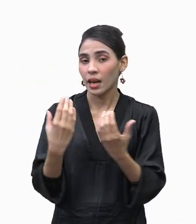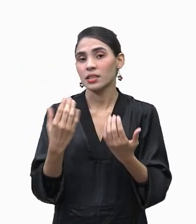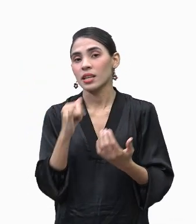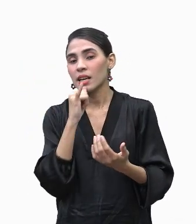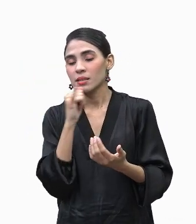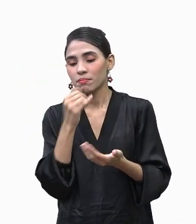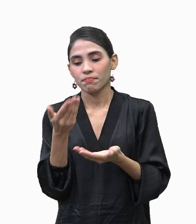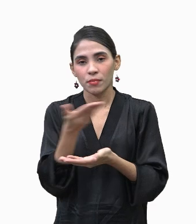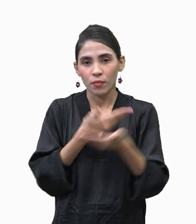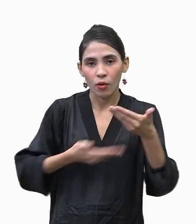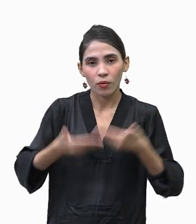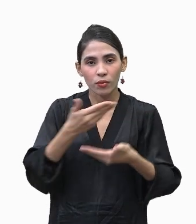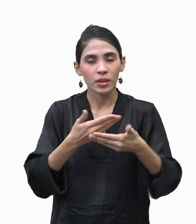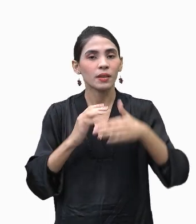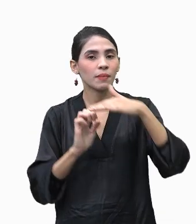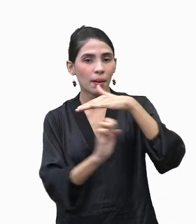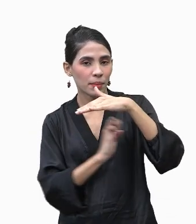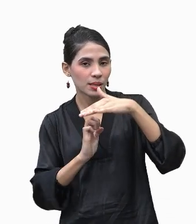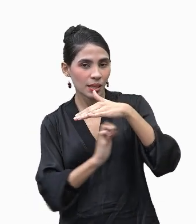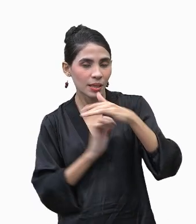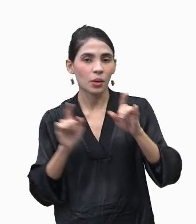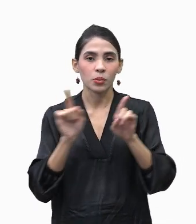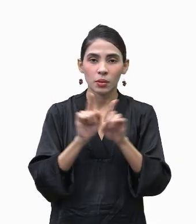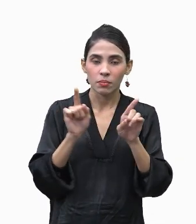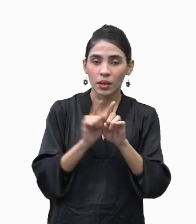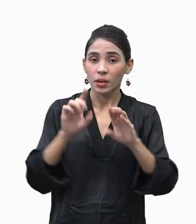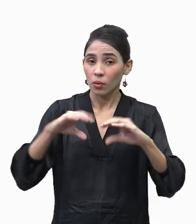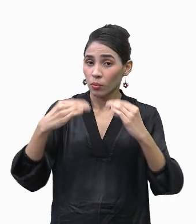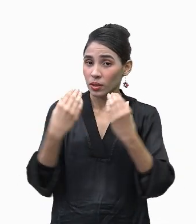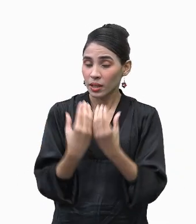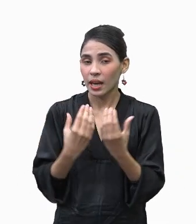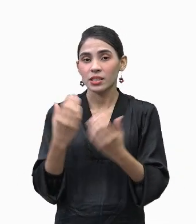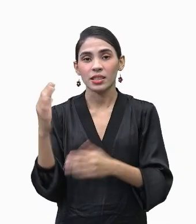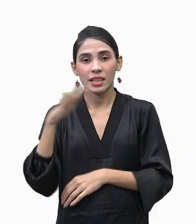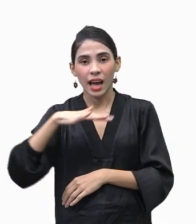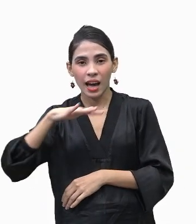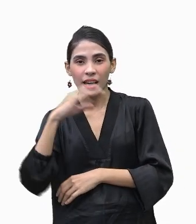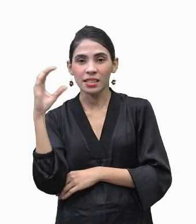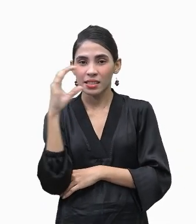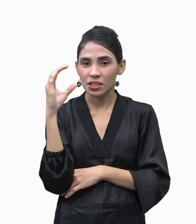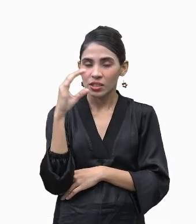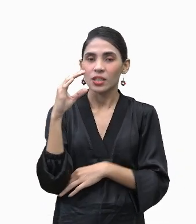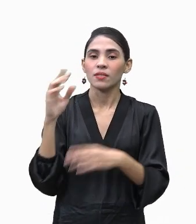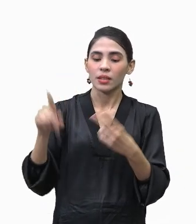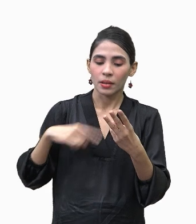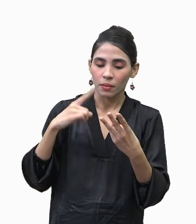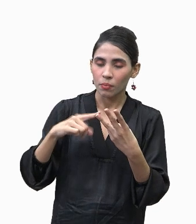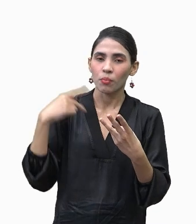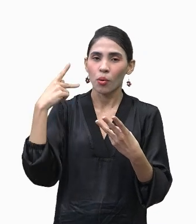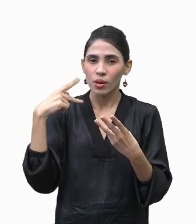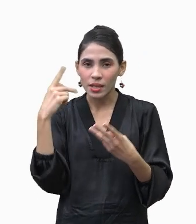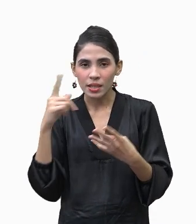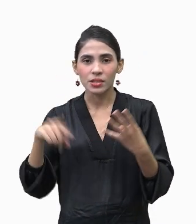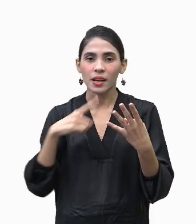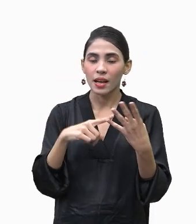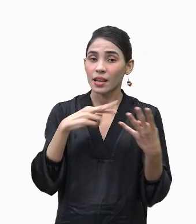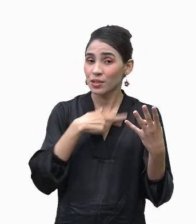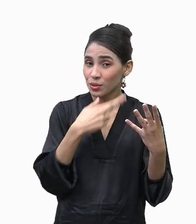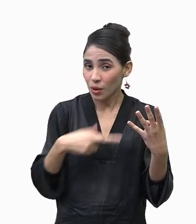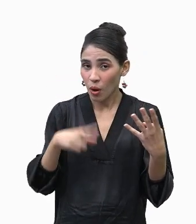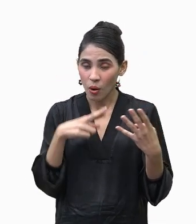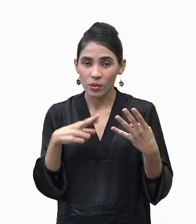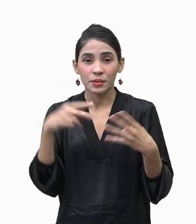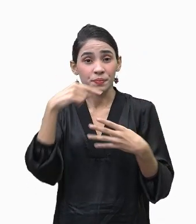envolvia a comunidade empresarial, a comunidade científica, a comunidade política, religiosa, né? Então,